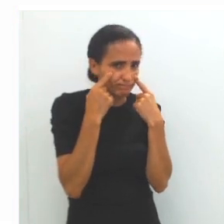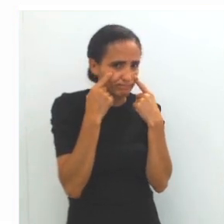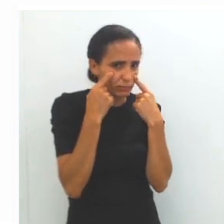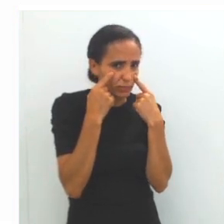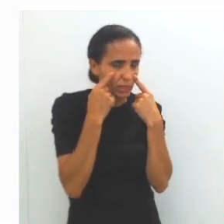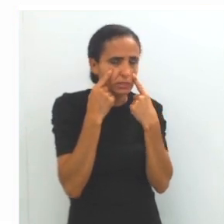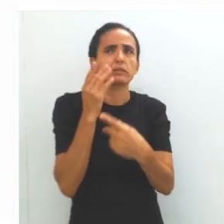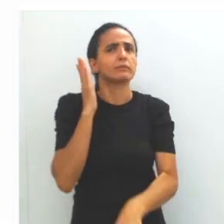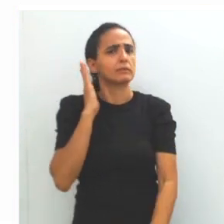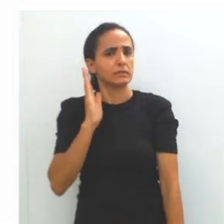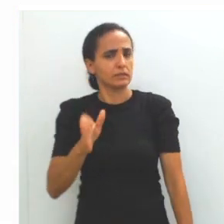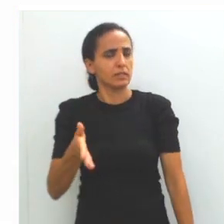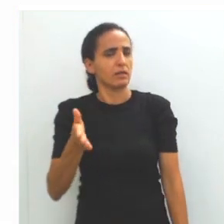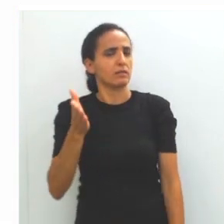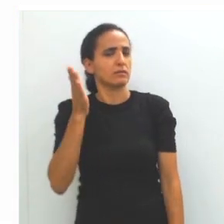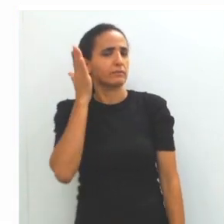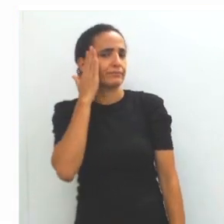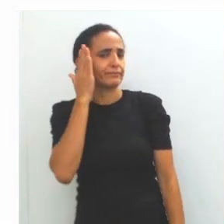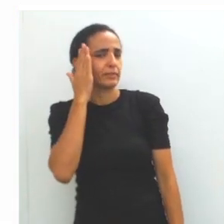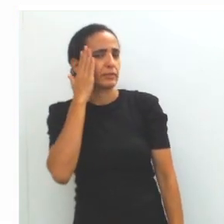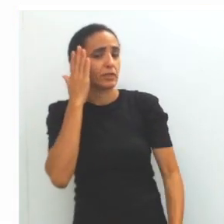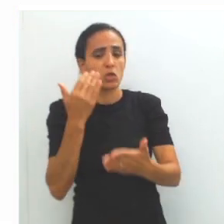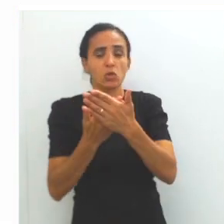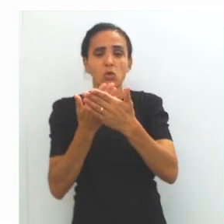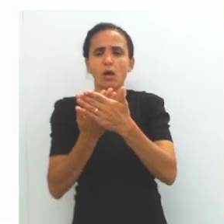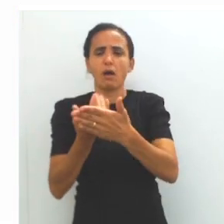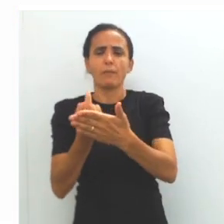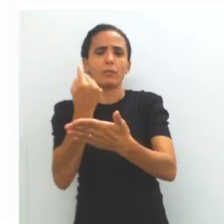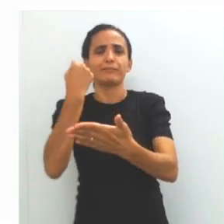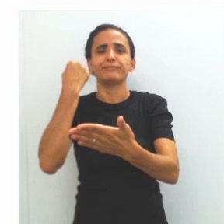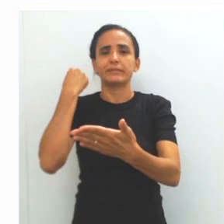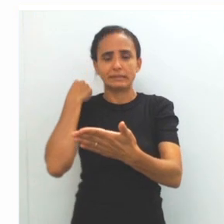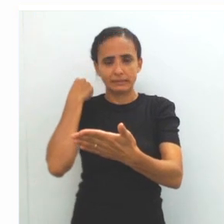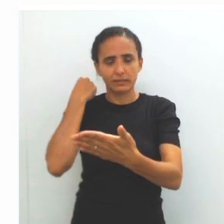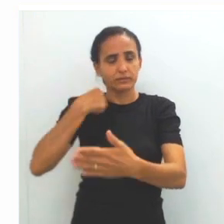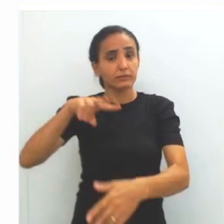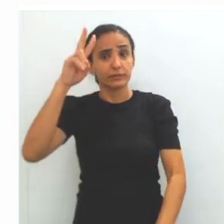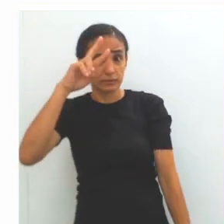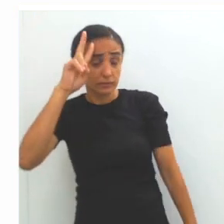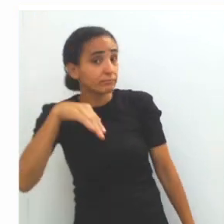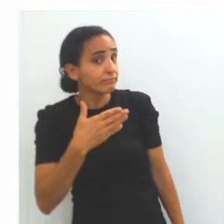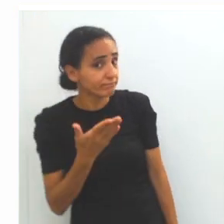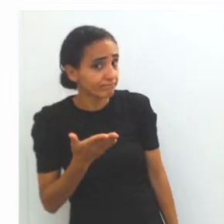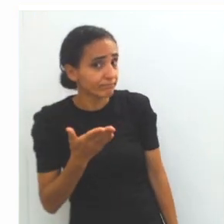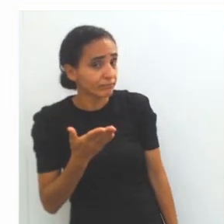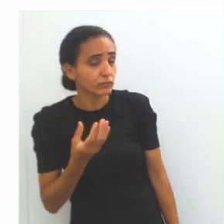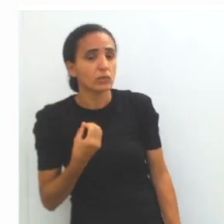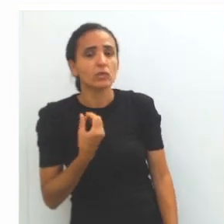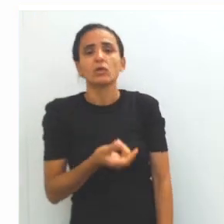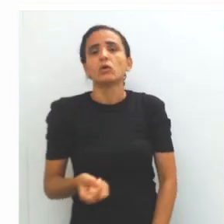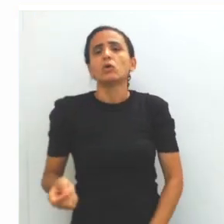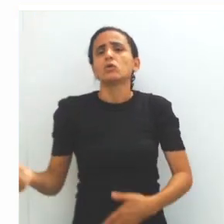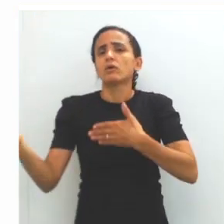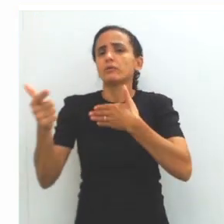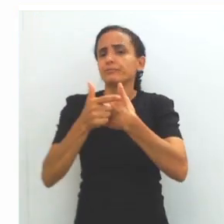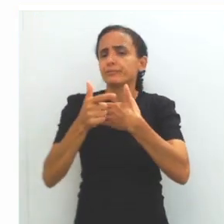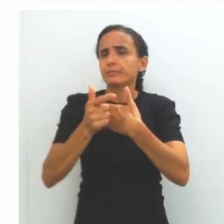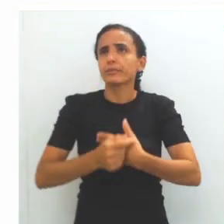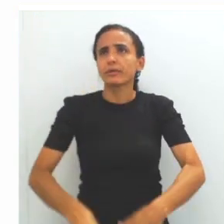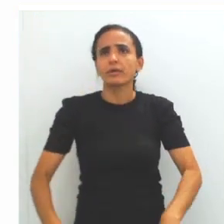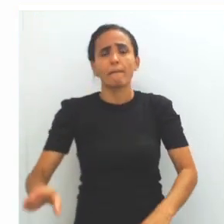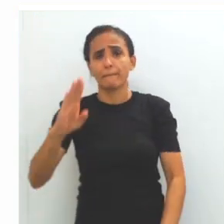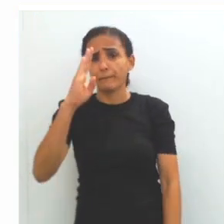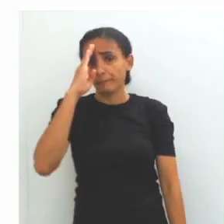visão. A gente já falou sobre isso nas aulas passadas. Lembram? Sua